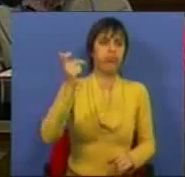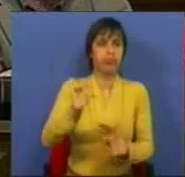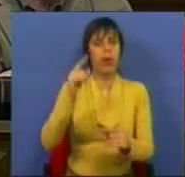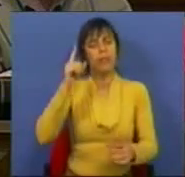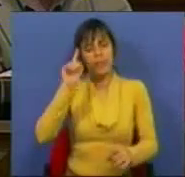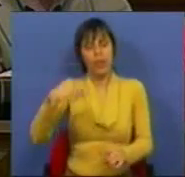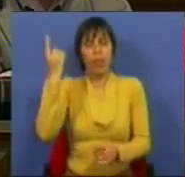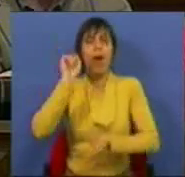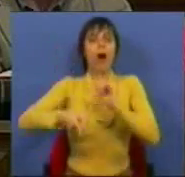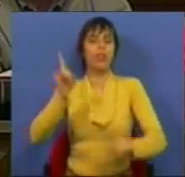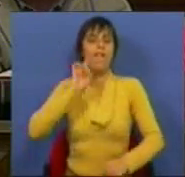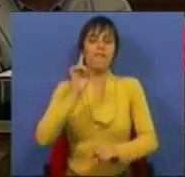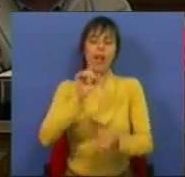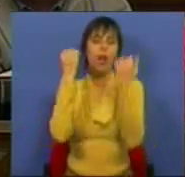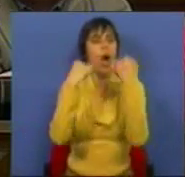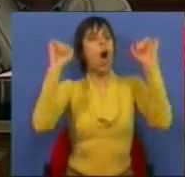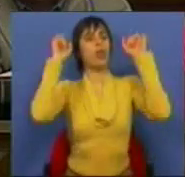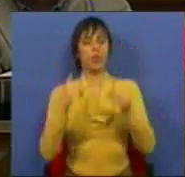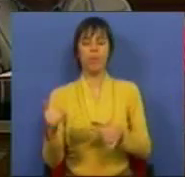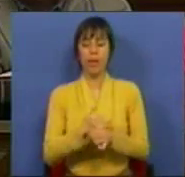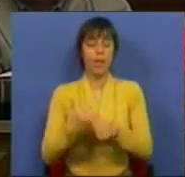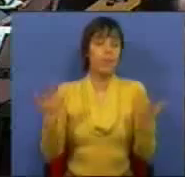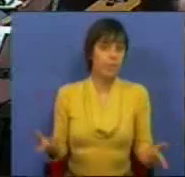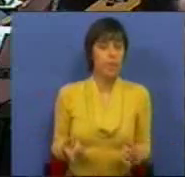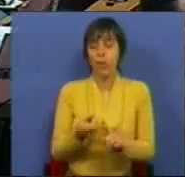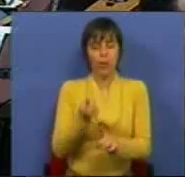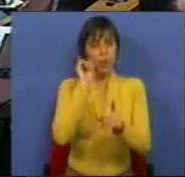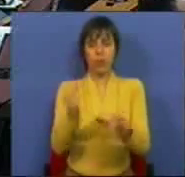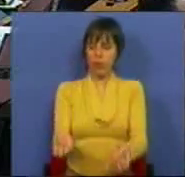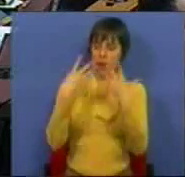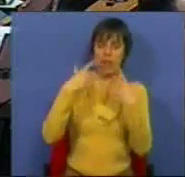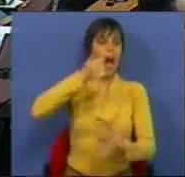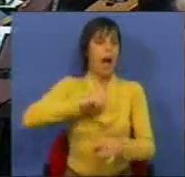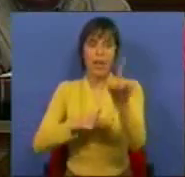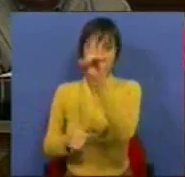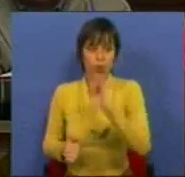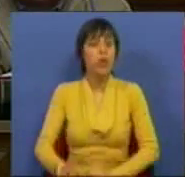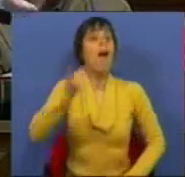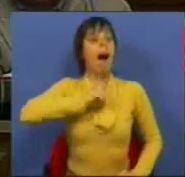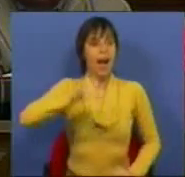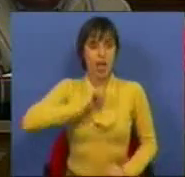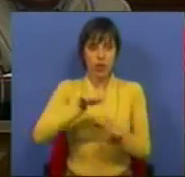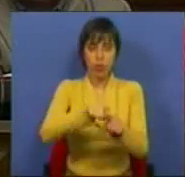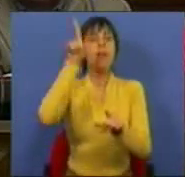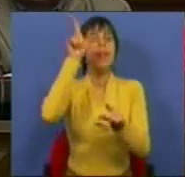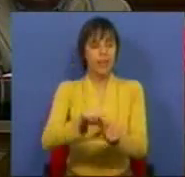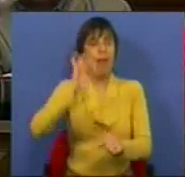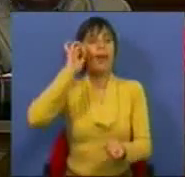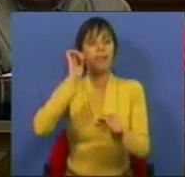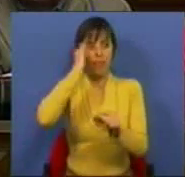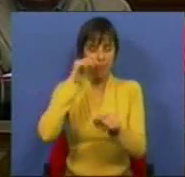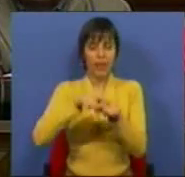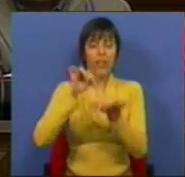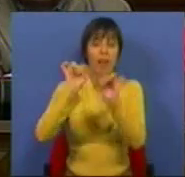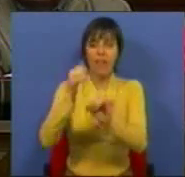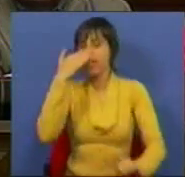soube bem o que era o valor das autonomias regionais. Não nos atirem em cara aos Açores. os Açores também são afetados